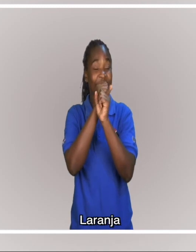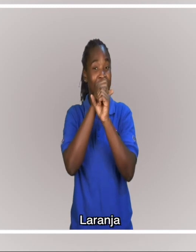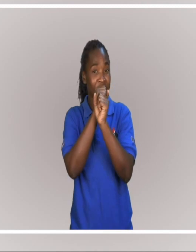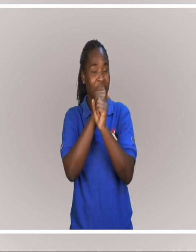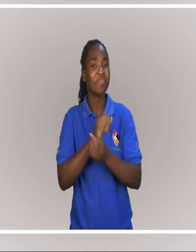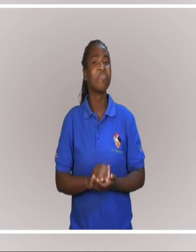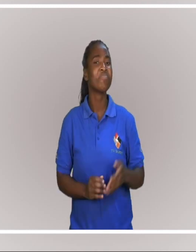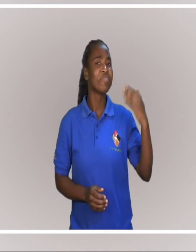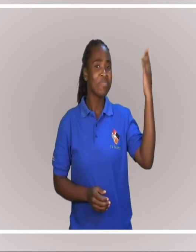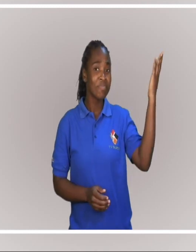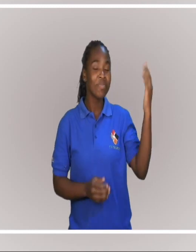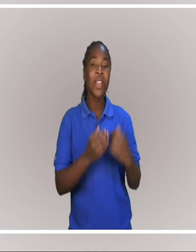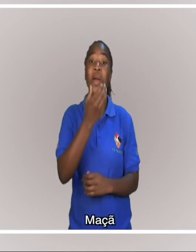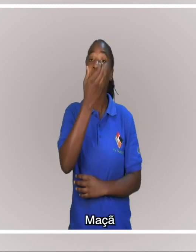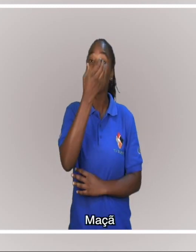laranja,